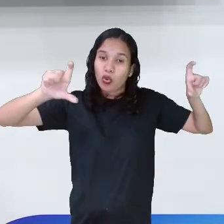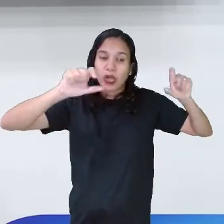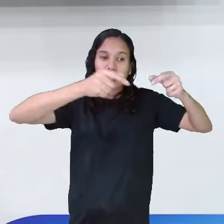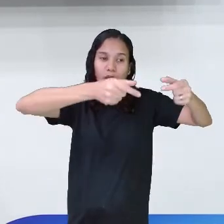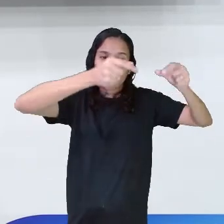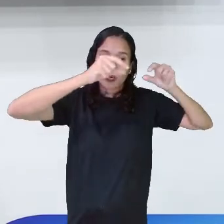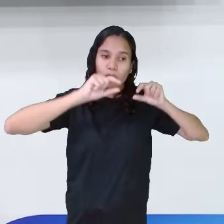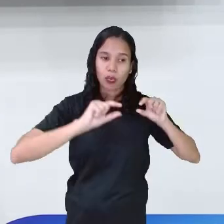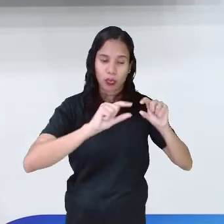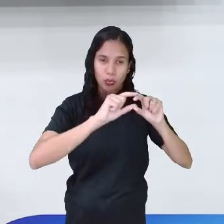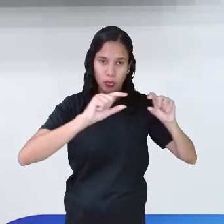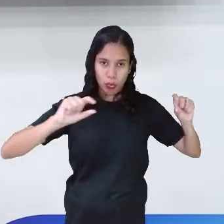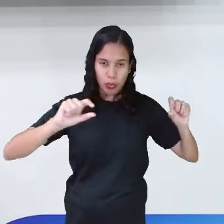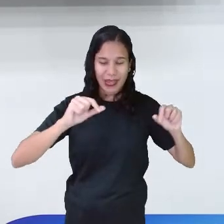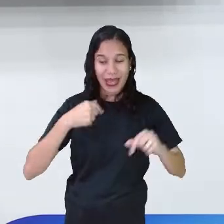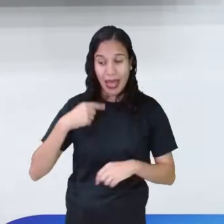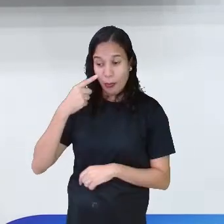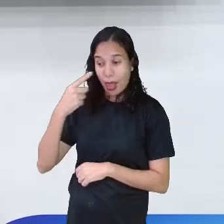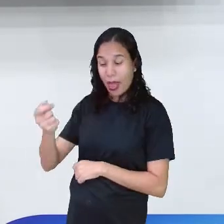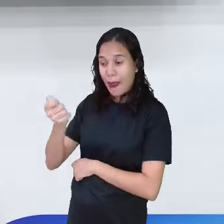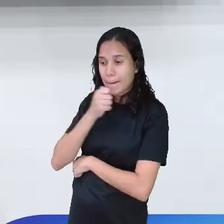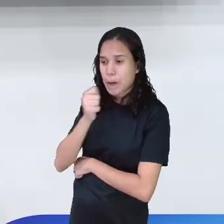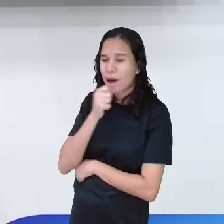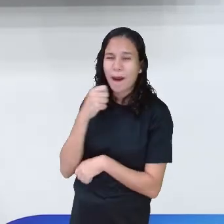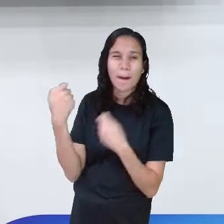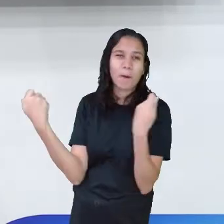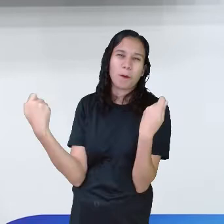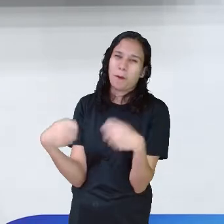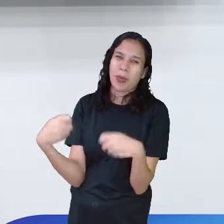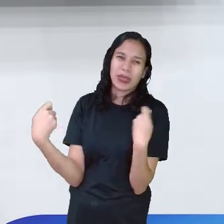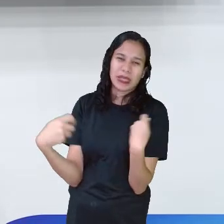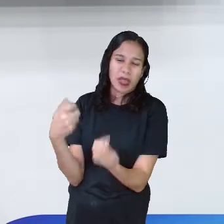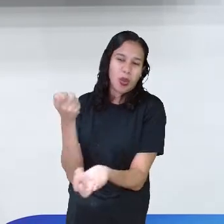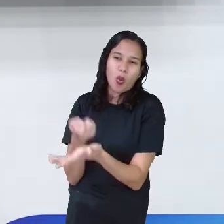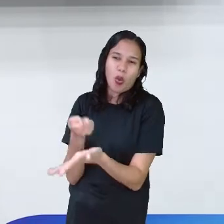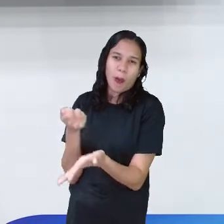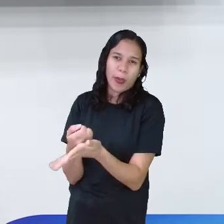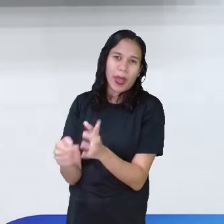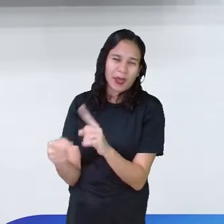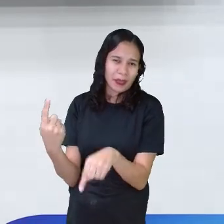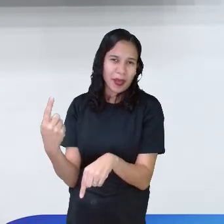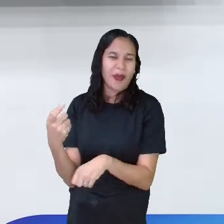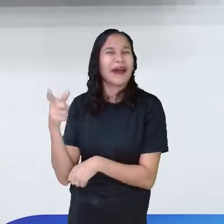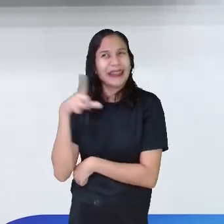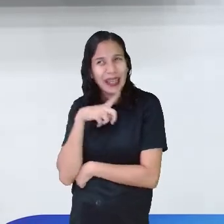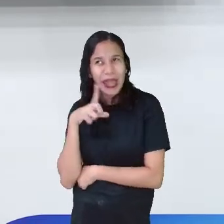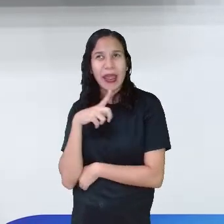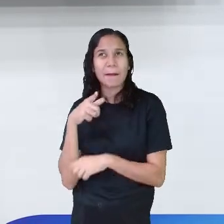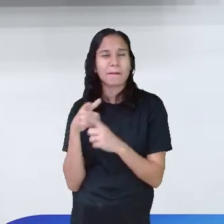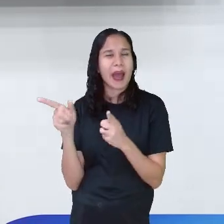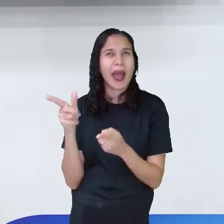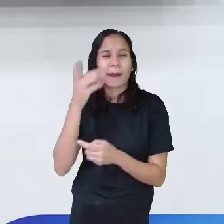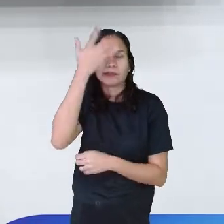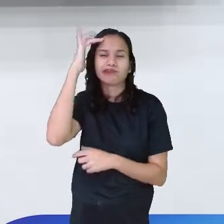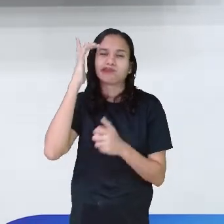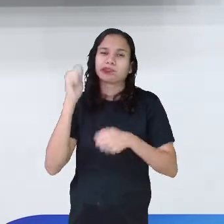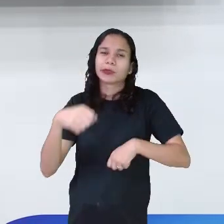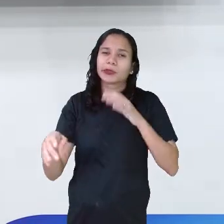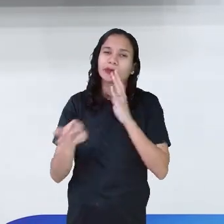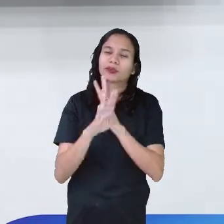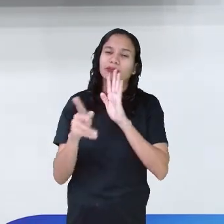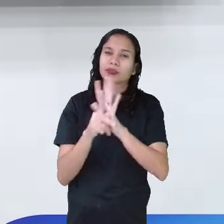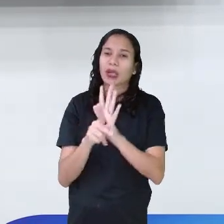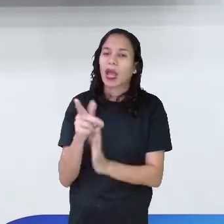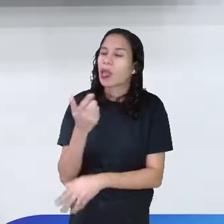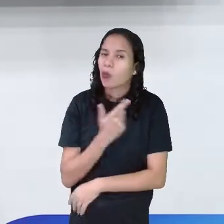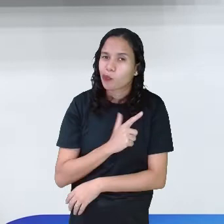embaixo o subtítulo. Na reportagem, não é obrigado. Geralmente tem, mas se você encontrar alguma